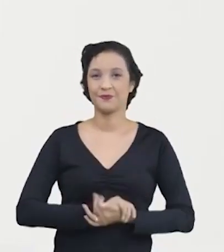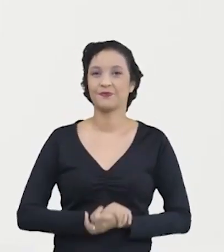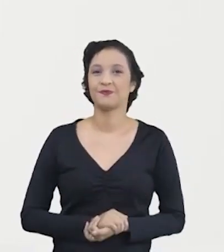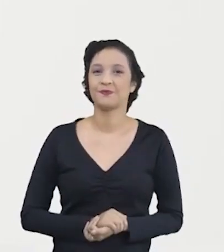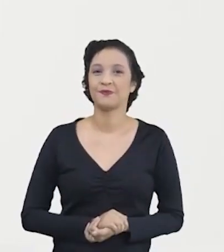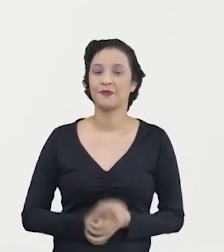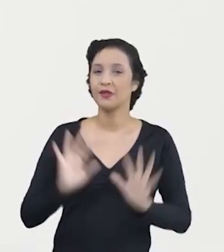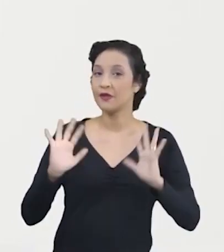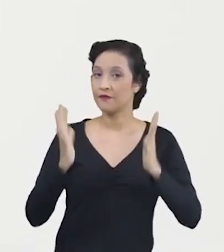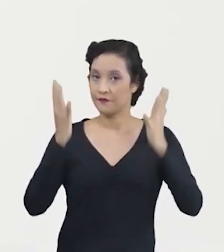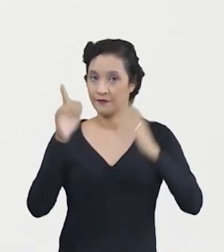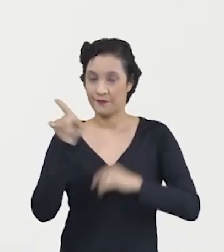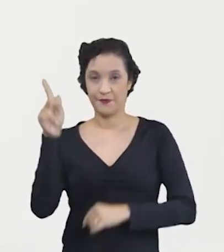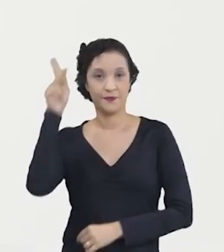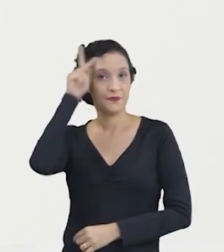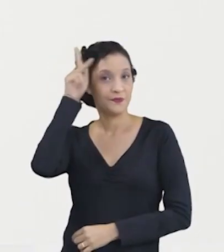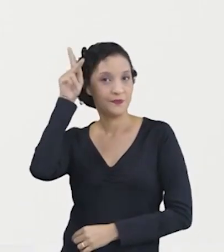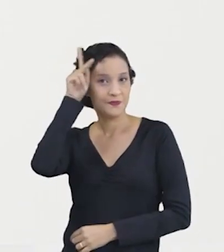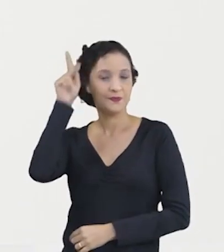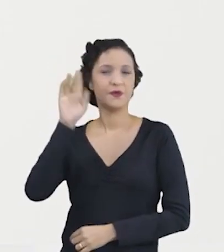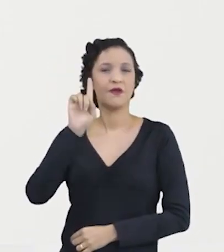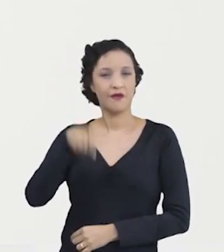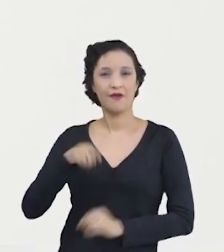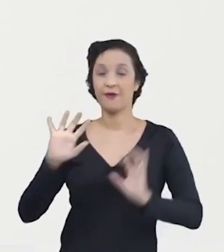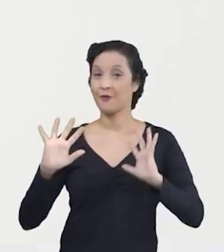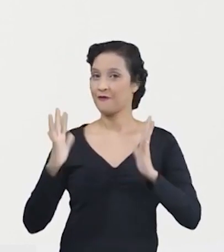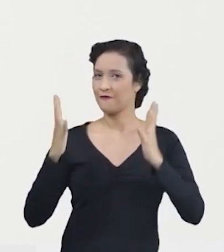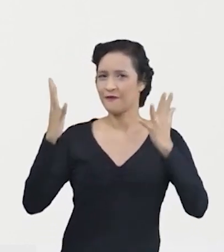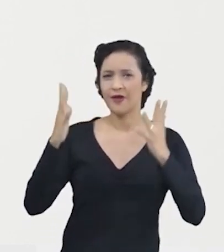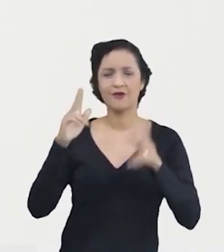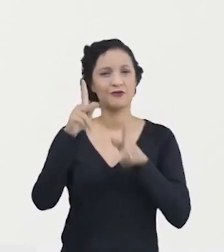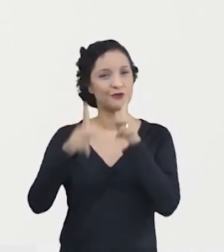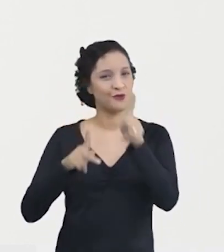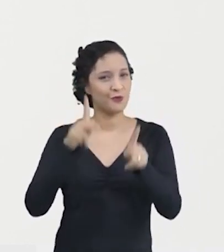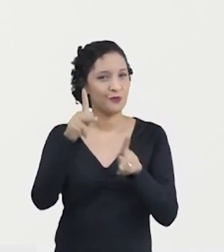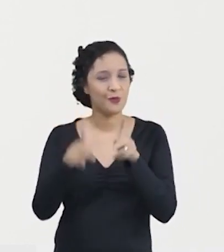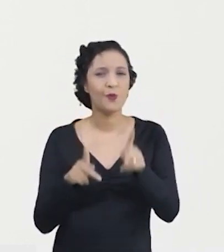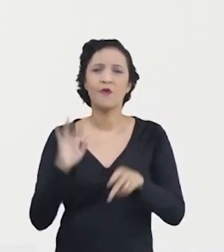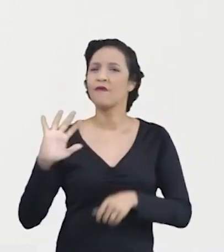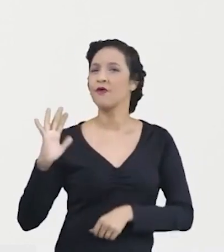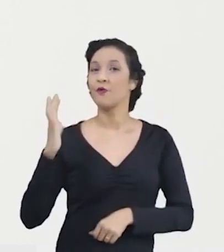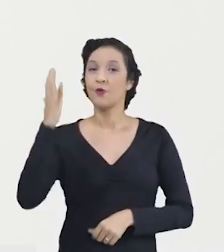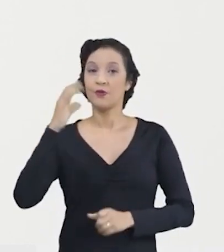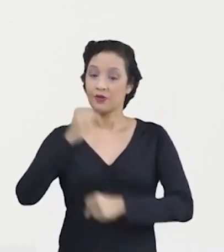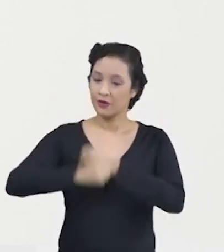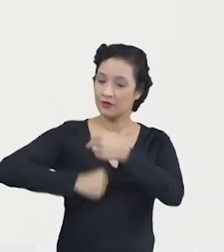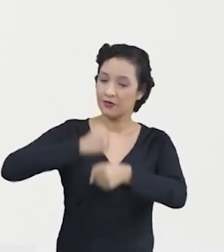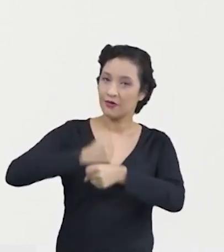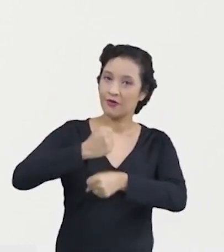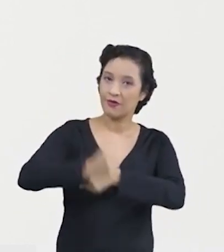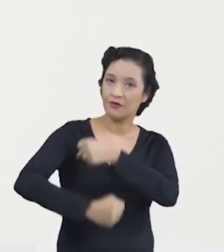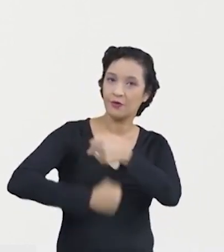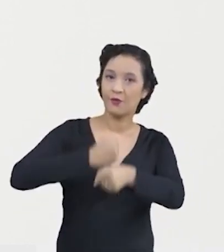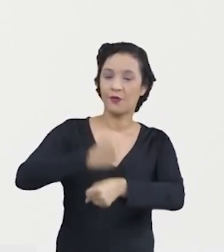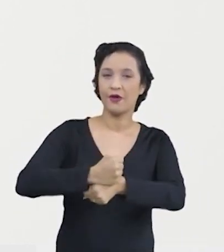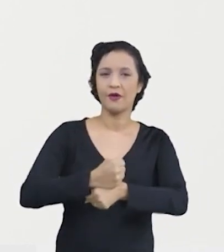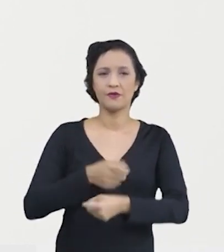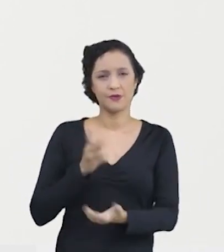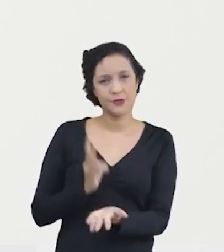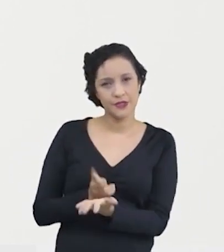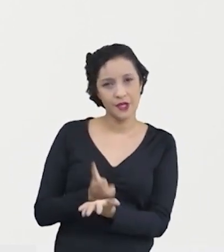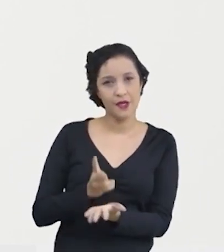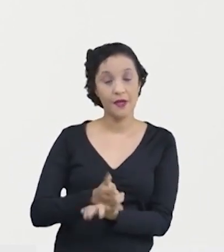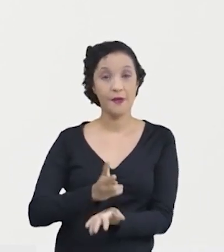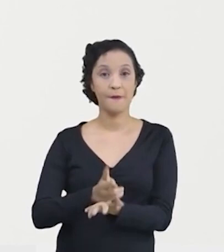O Festival Folclórico de Parintins é uma festa popular que acontece anualmente no último fim de semana